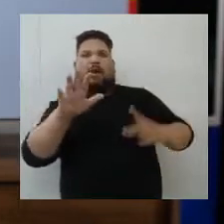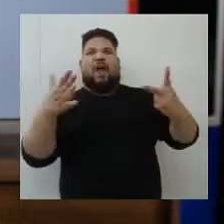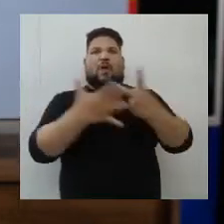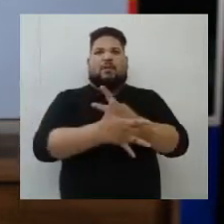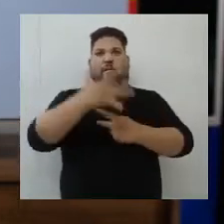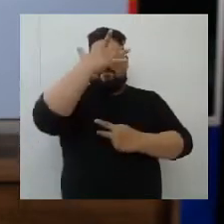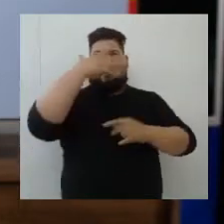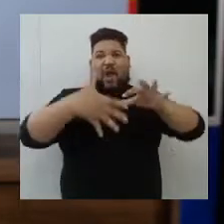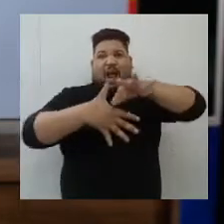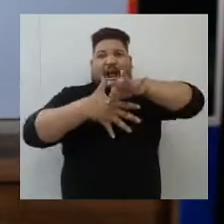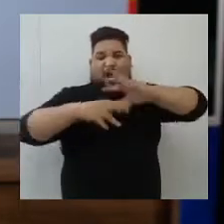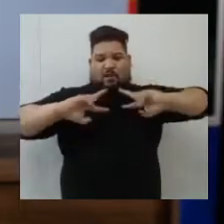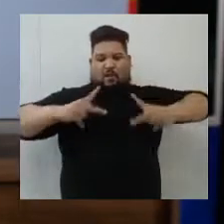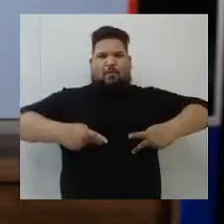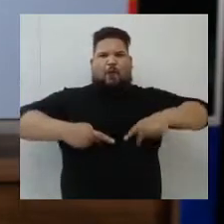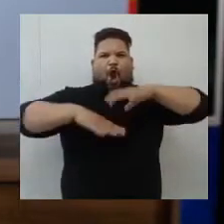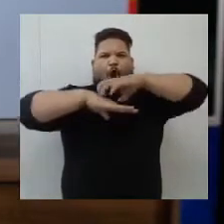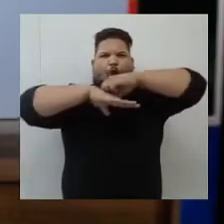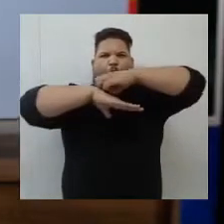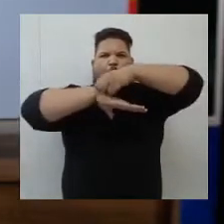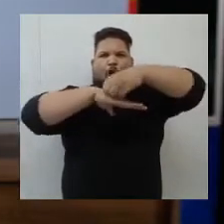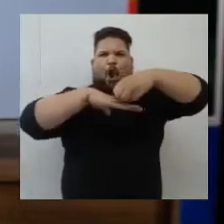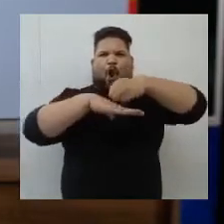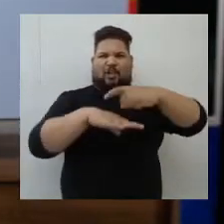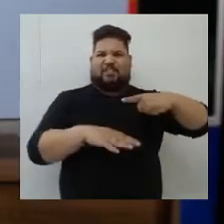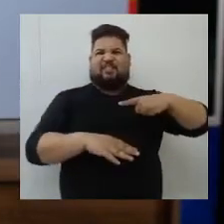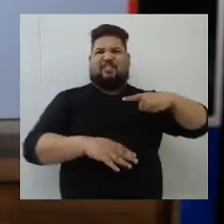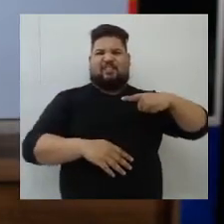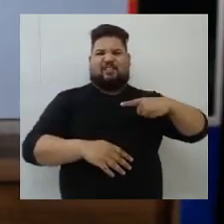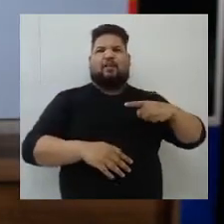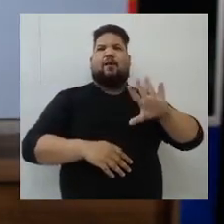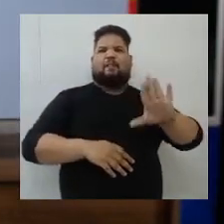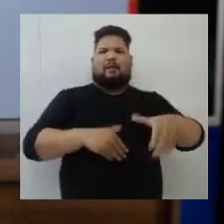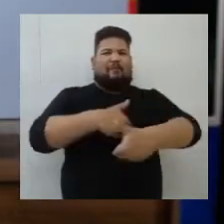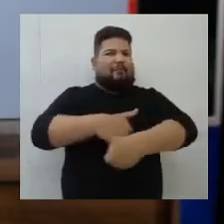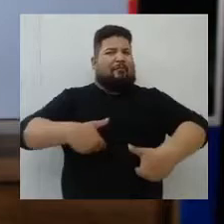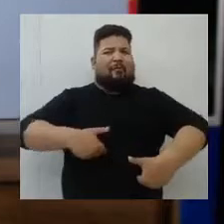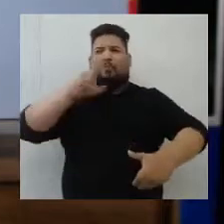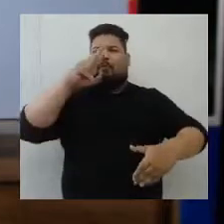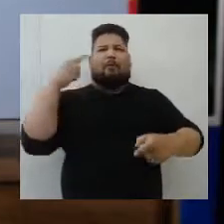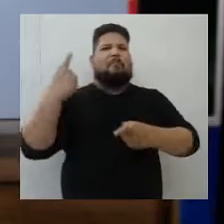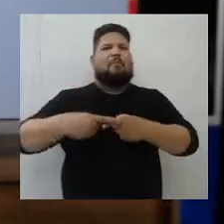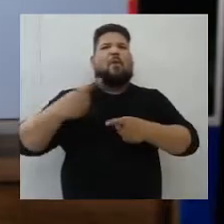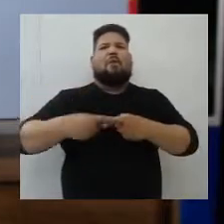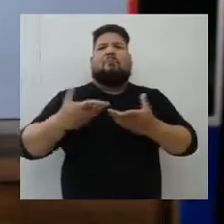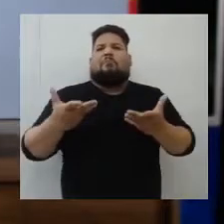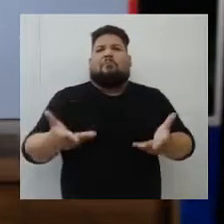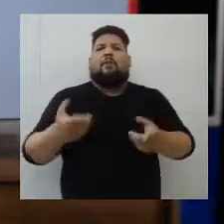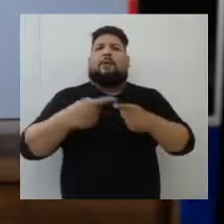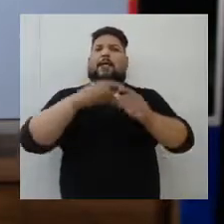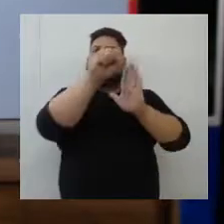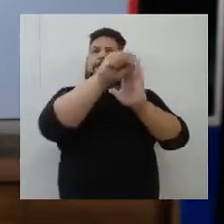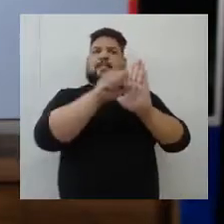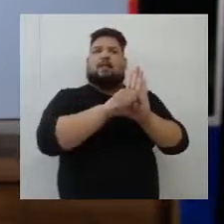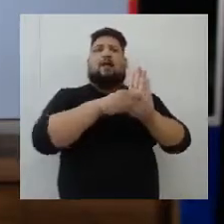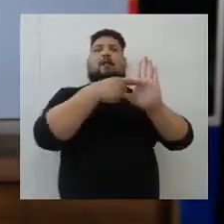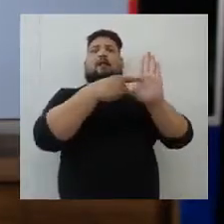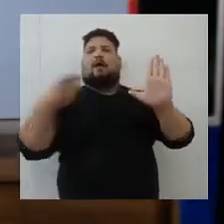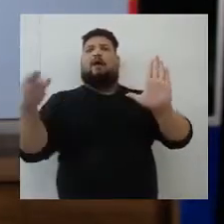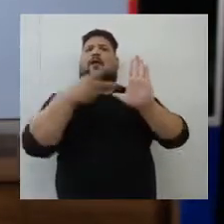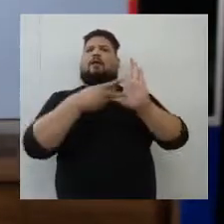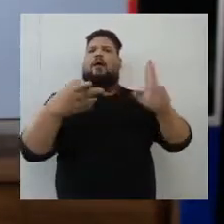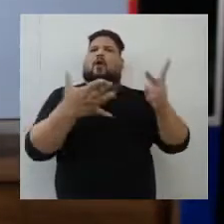canibalismo. E o que teria causado essa grande fome? Já que eles vinham de 2 séculos de abundância, de